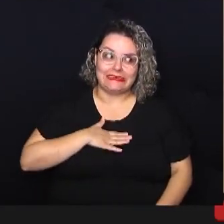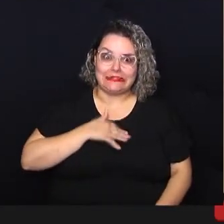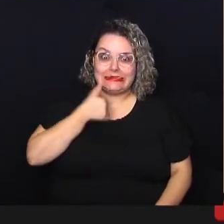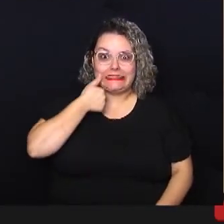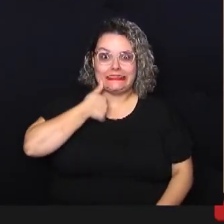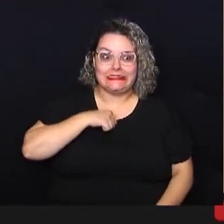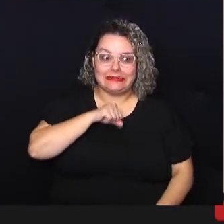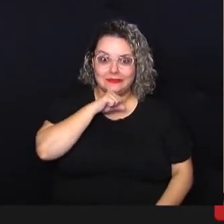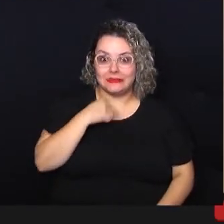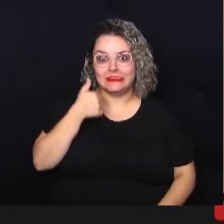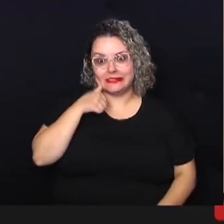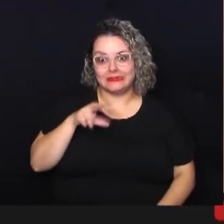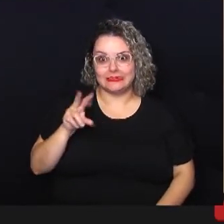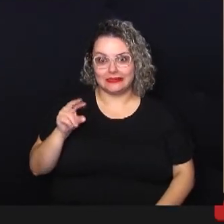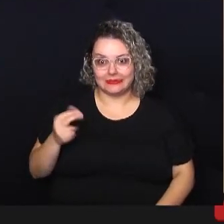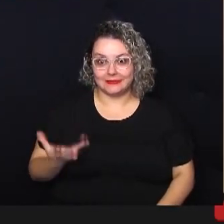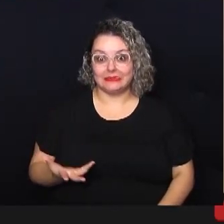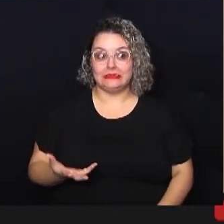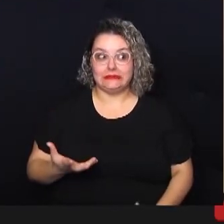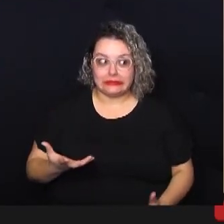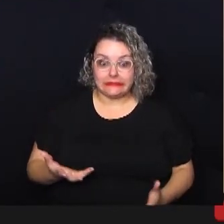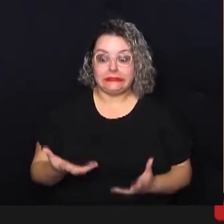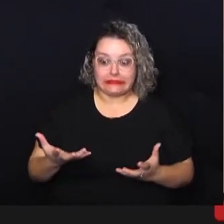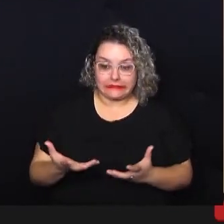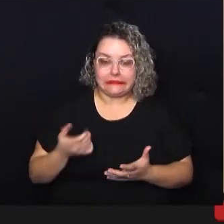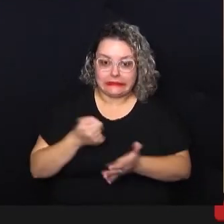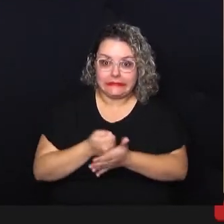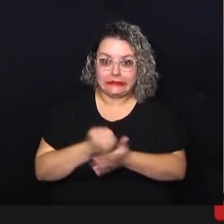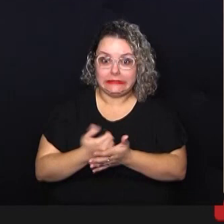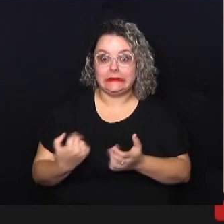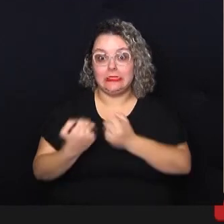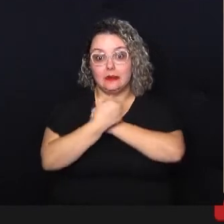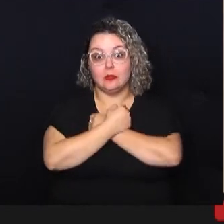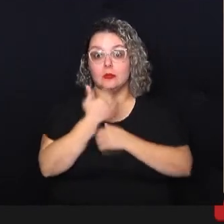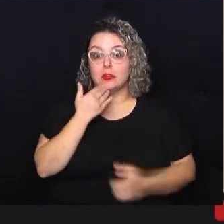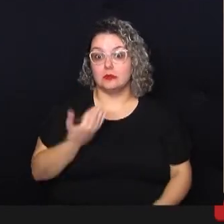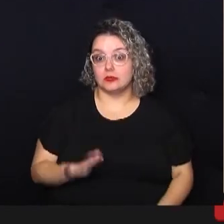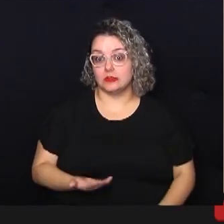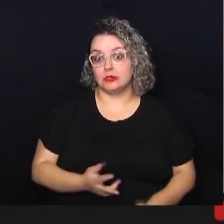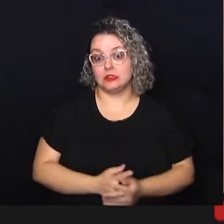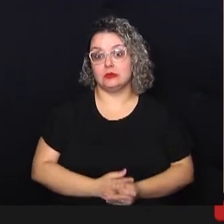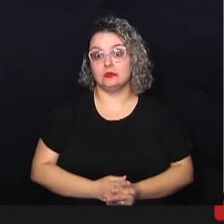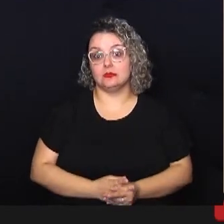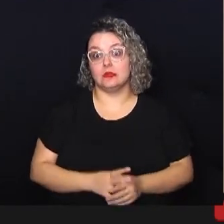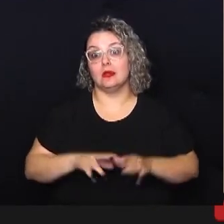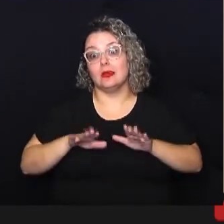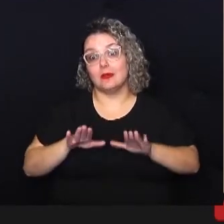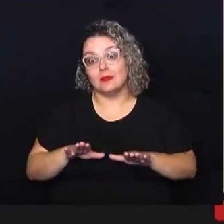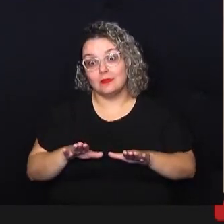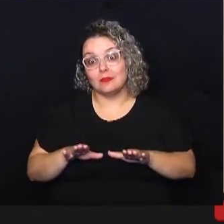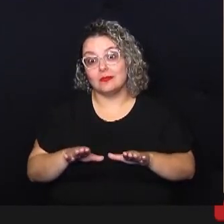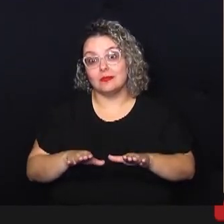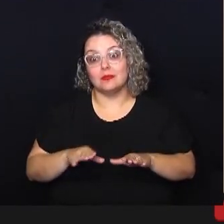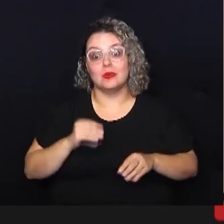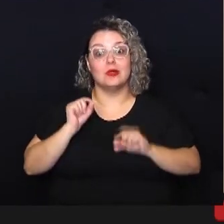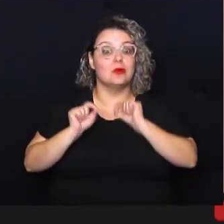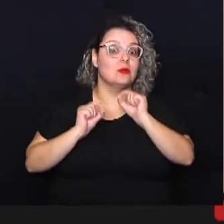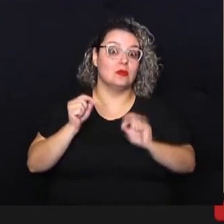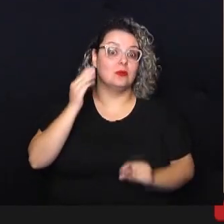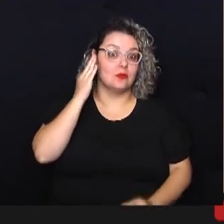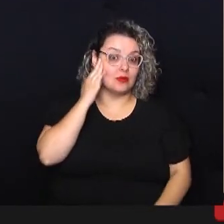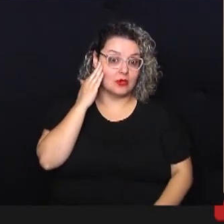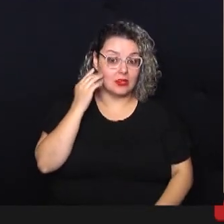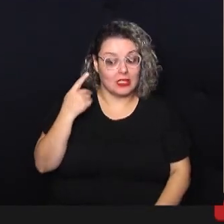avó, né? E aí a gente quer meio que forçar que abraço, porque ela tá pedindo. Mas o que que eu entendi? Ele não